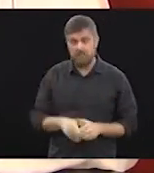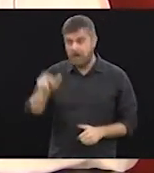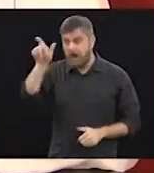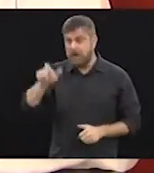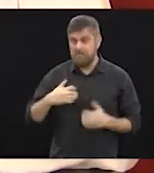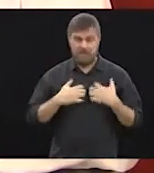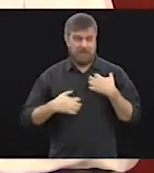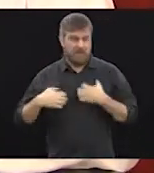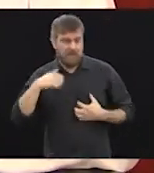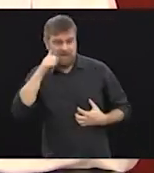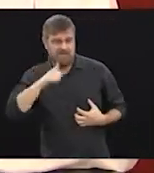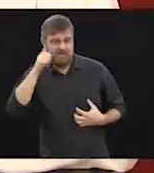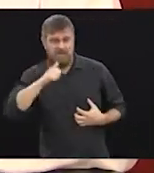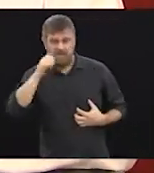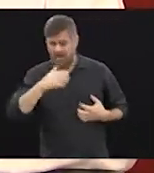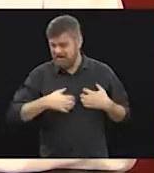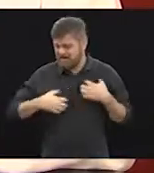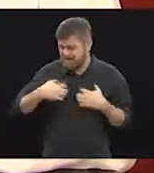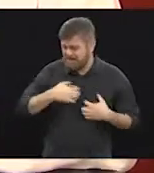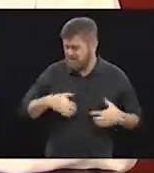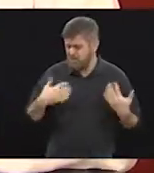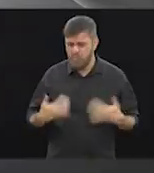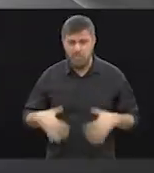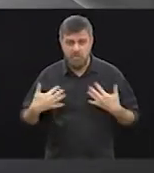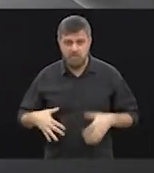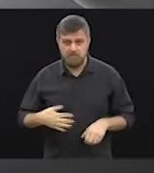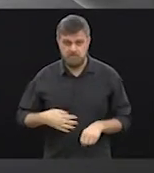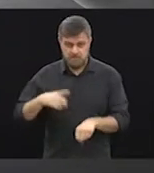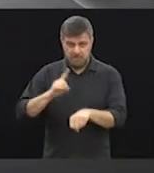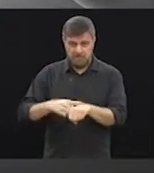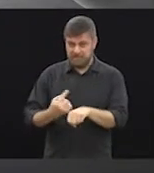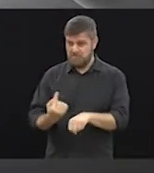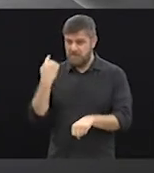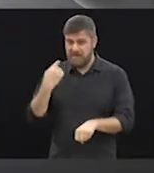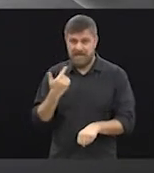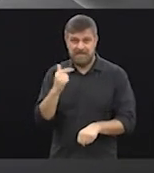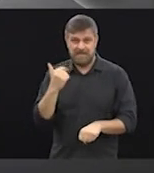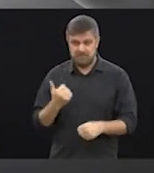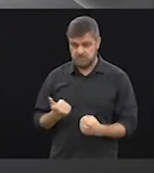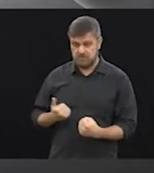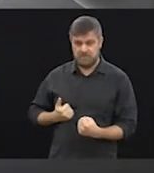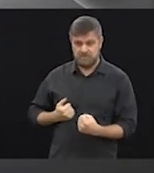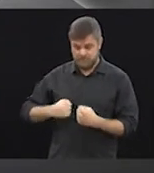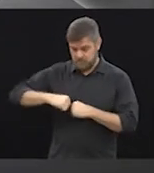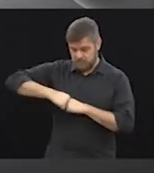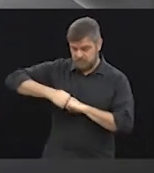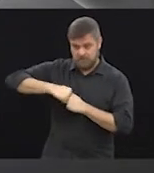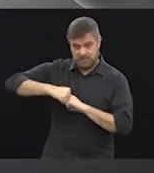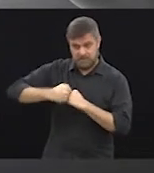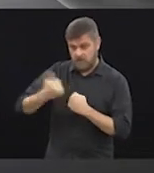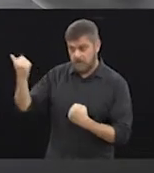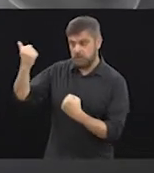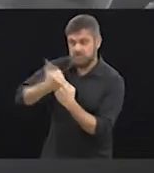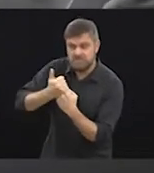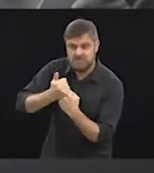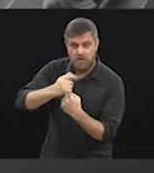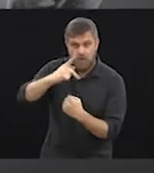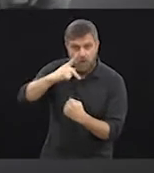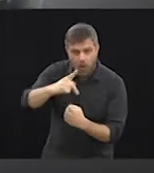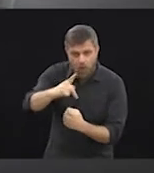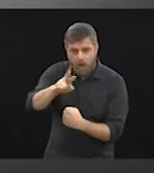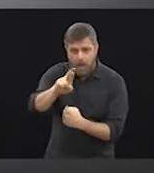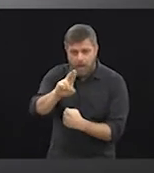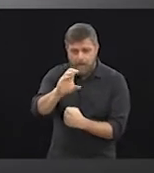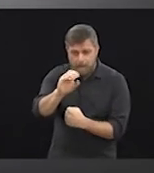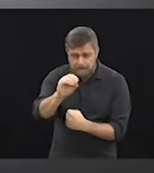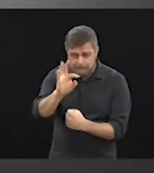ficavam desesperadas. E na época não se fazia prótese nesses pacientes. E